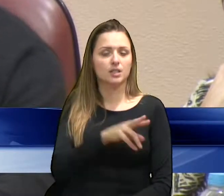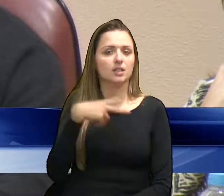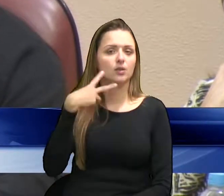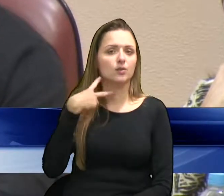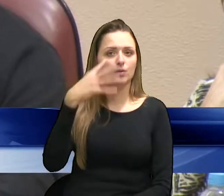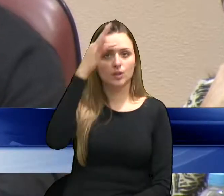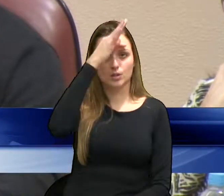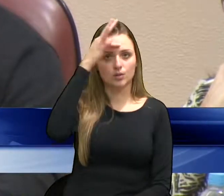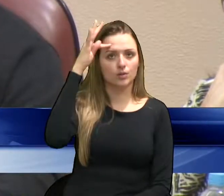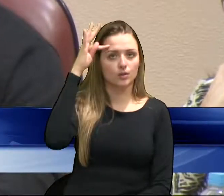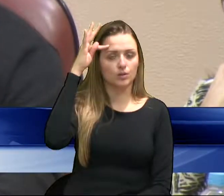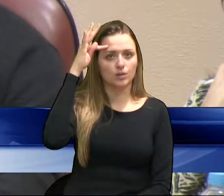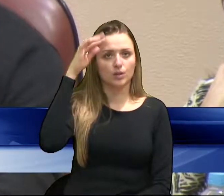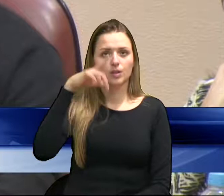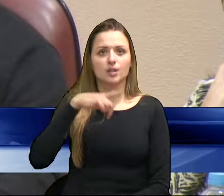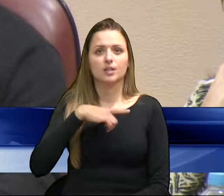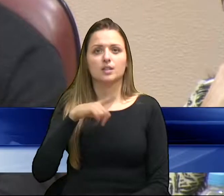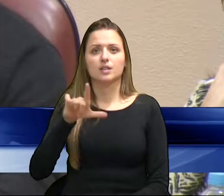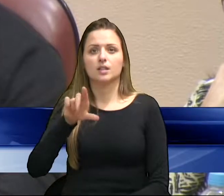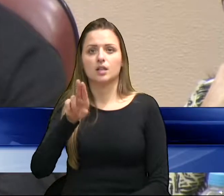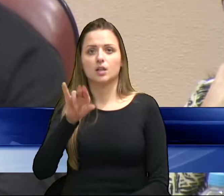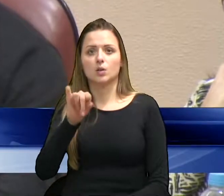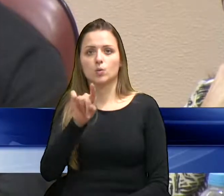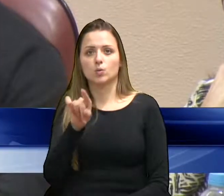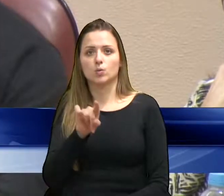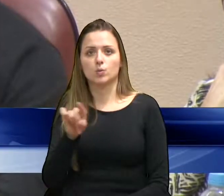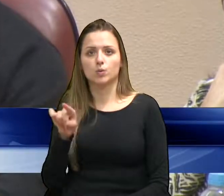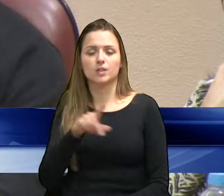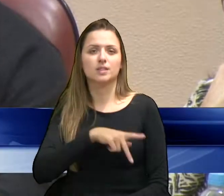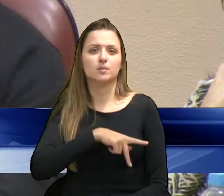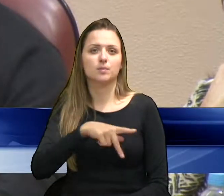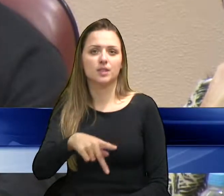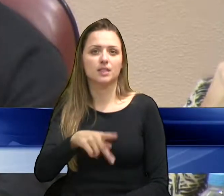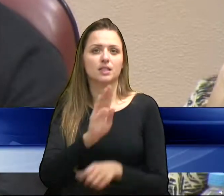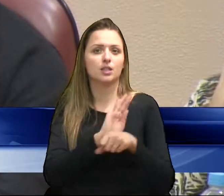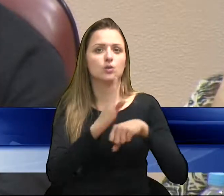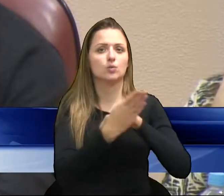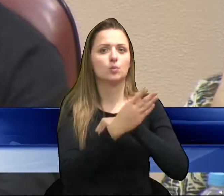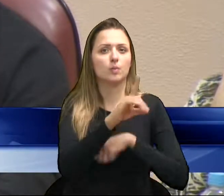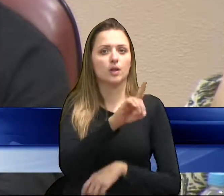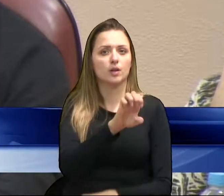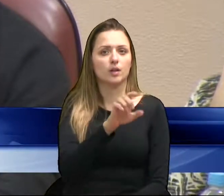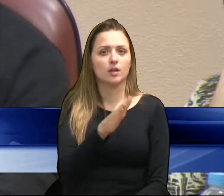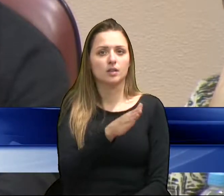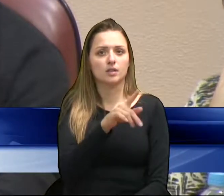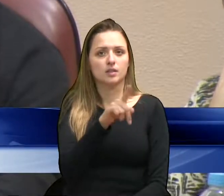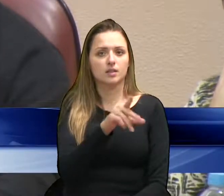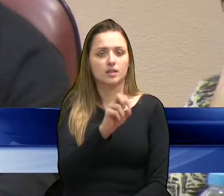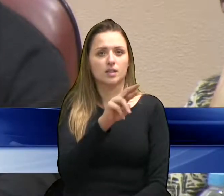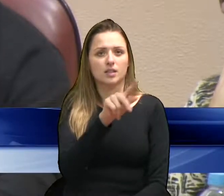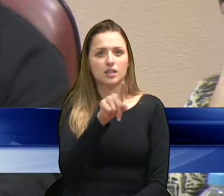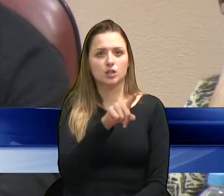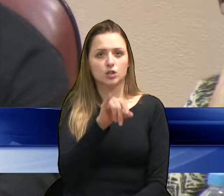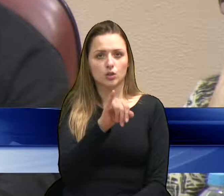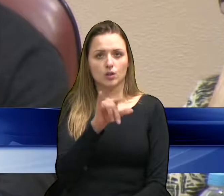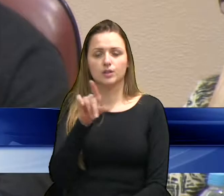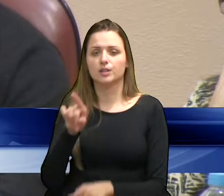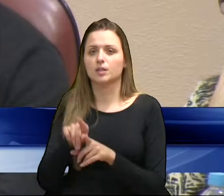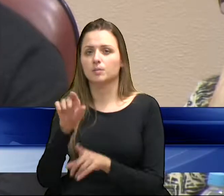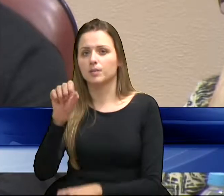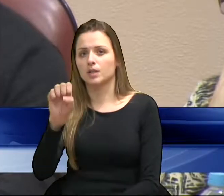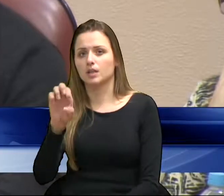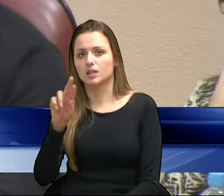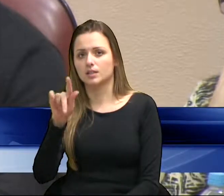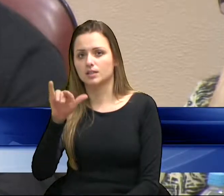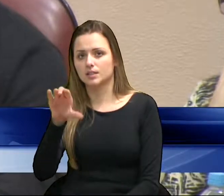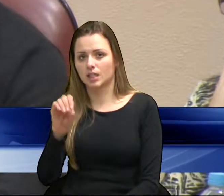Toigo. Temos o seu Luiz Rocha, presidente do bairro Desorze. Temos o senhor Sérgio Escola,